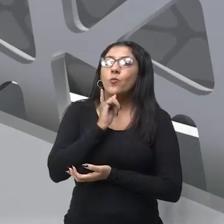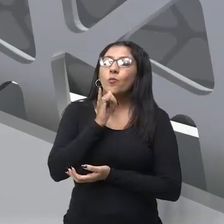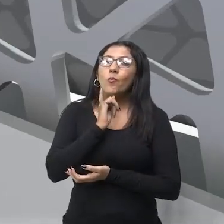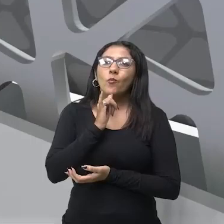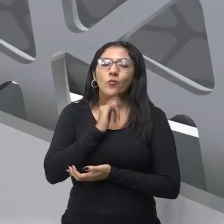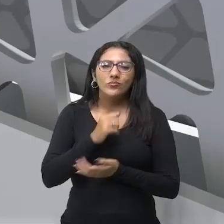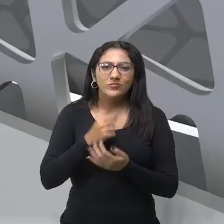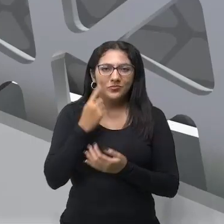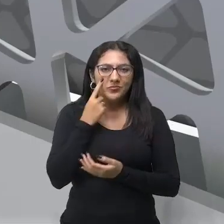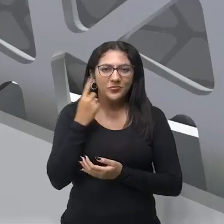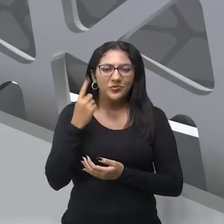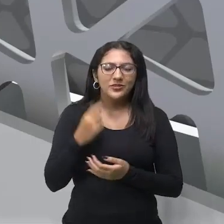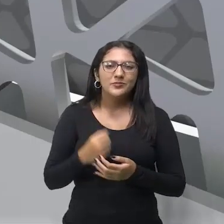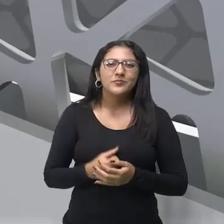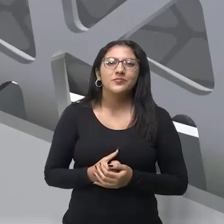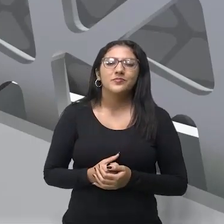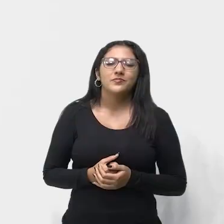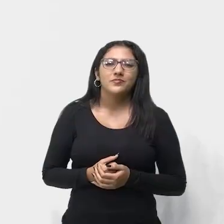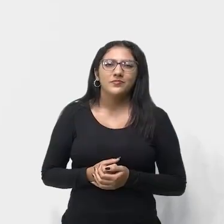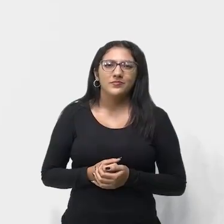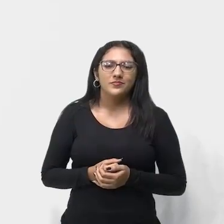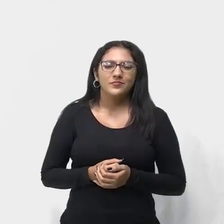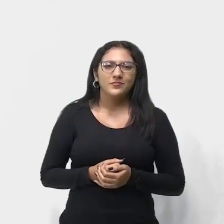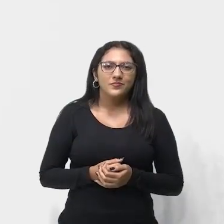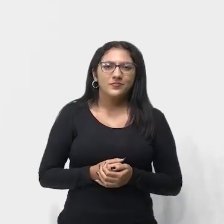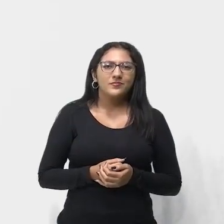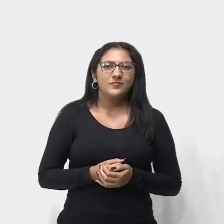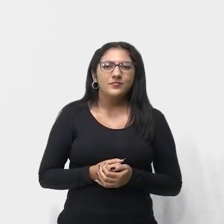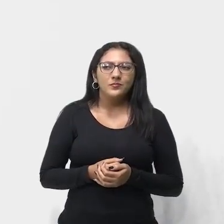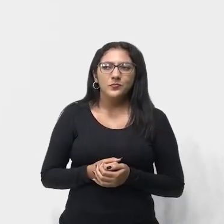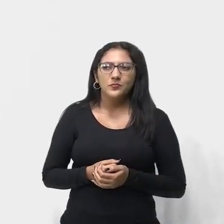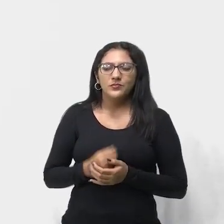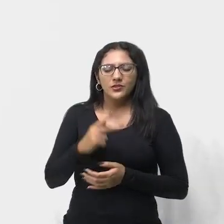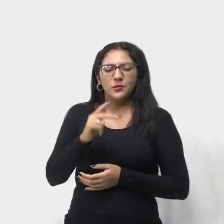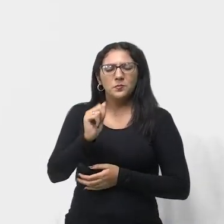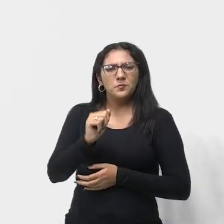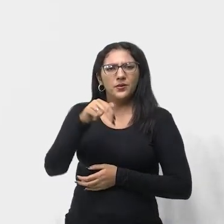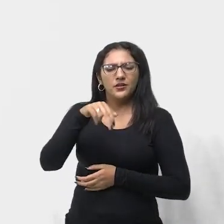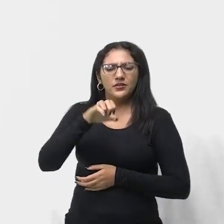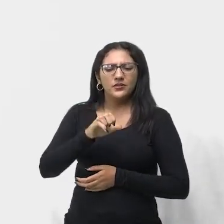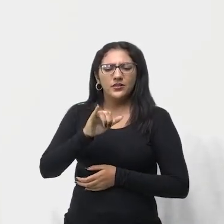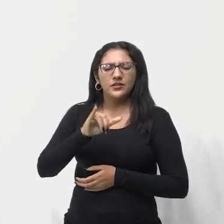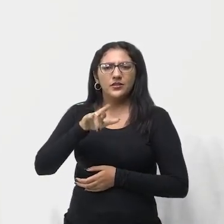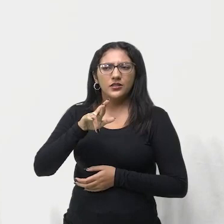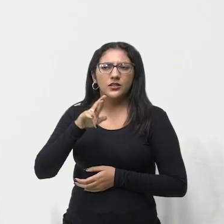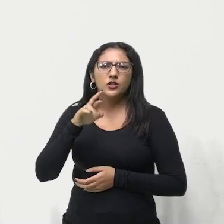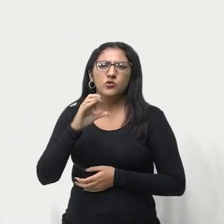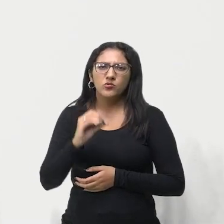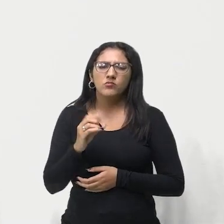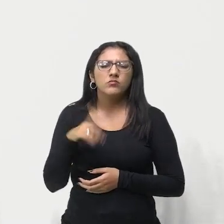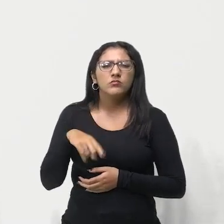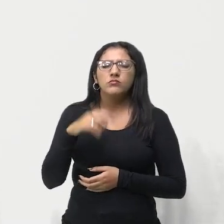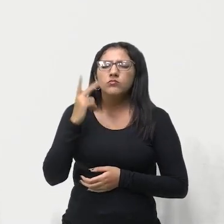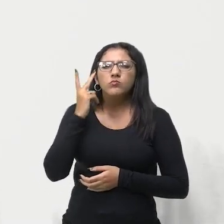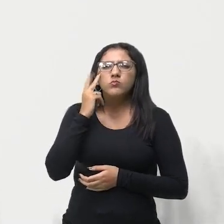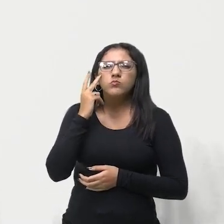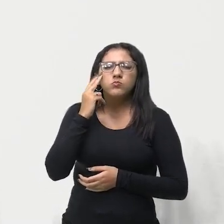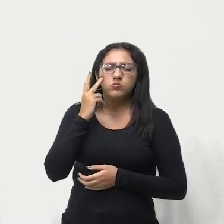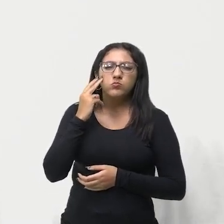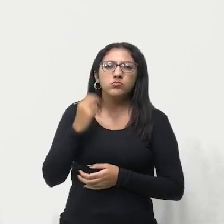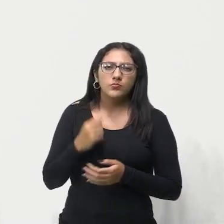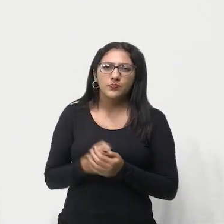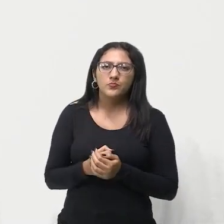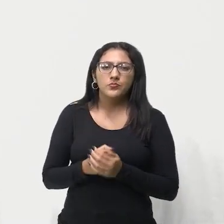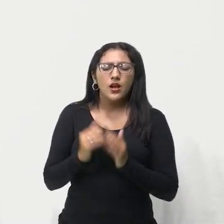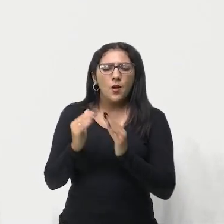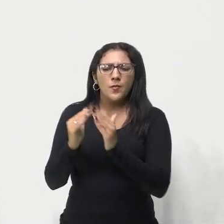outra canção. Vamos comigo na leitura? Olhem aí. Paneiro é coisa comum. Em